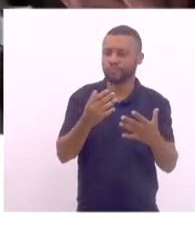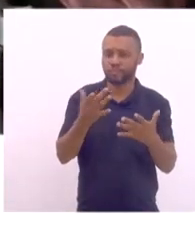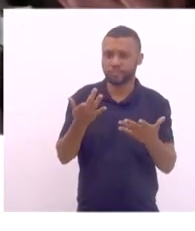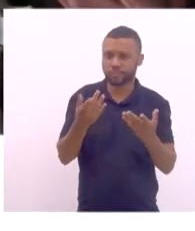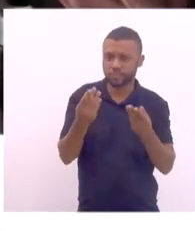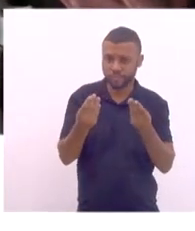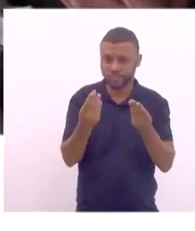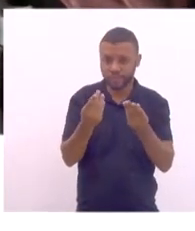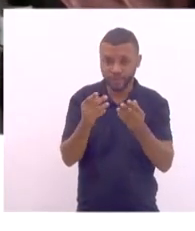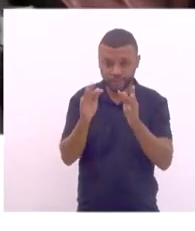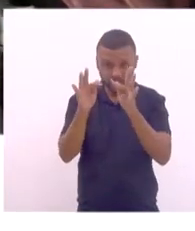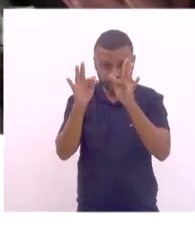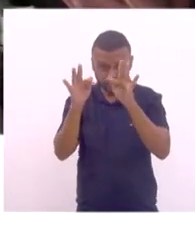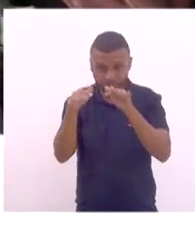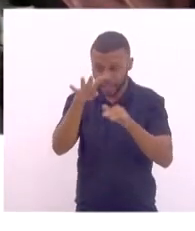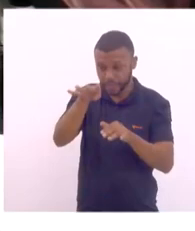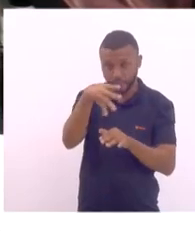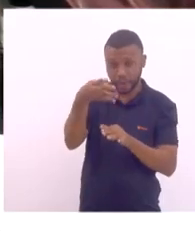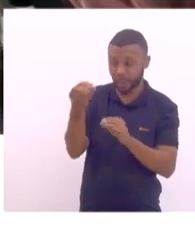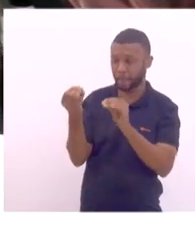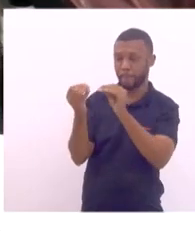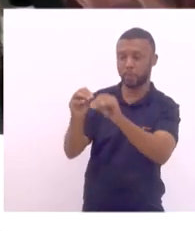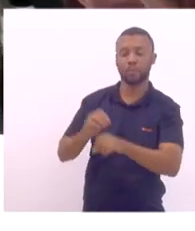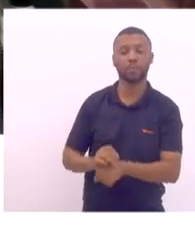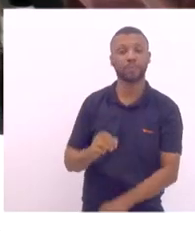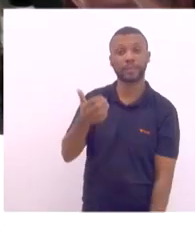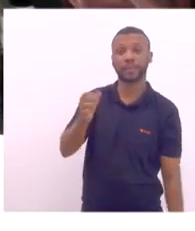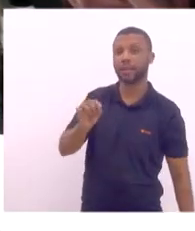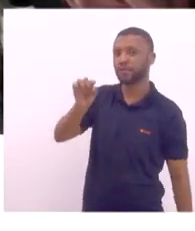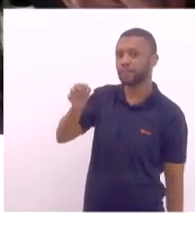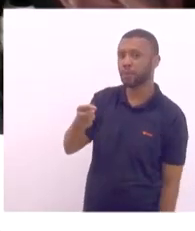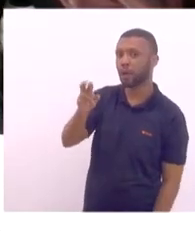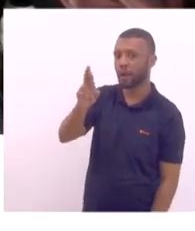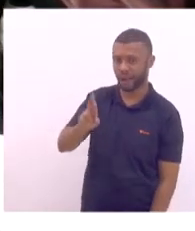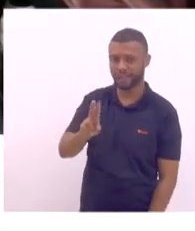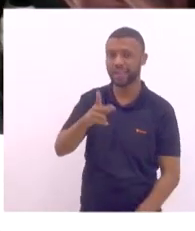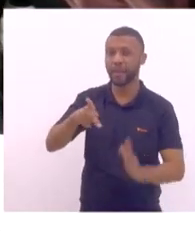que termina com 10 mil reais, que é a tabela do governo.